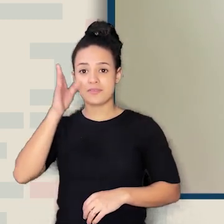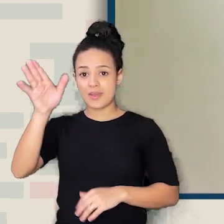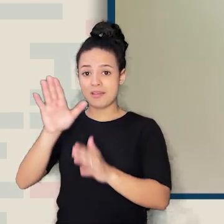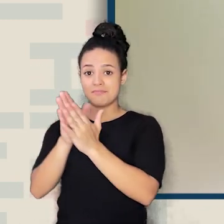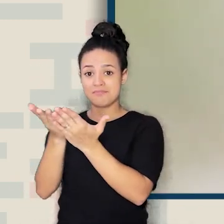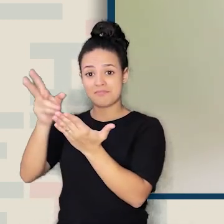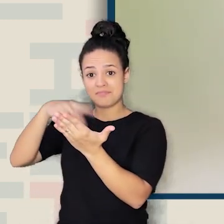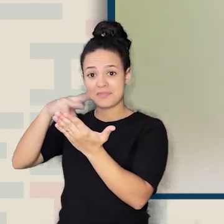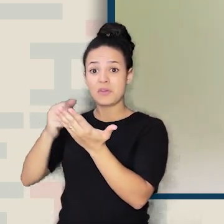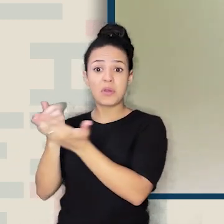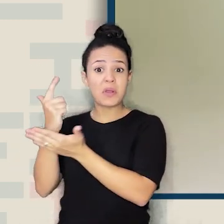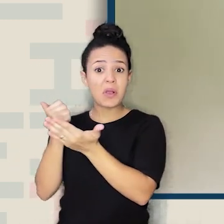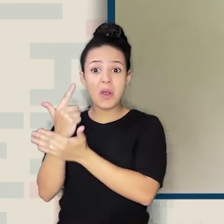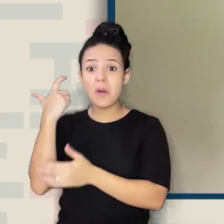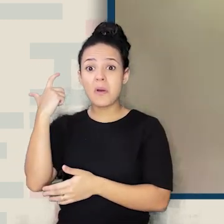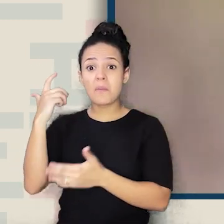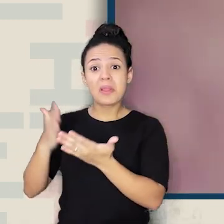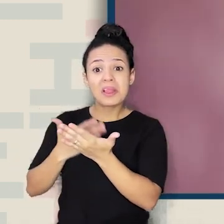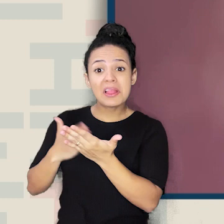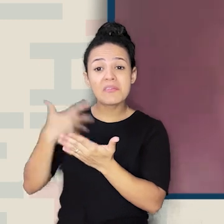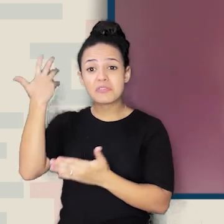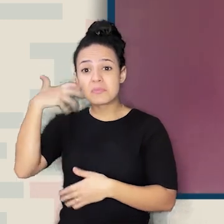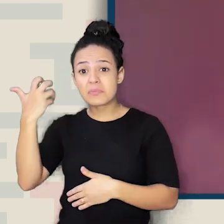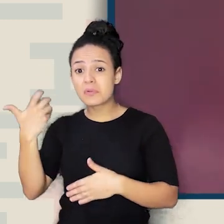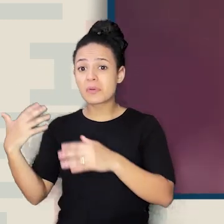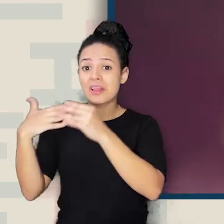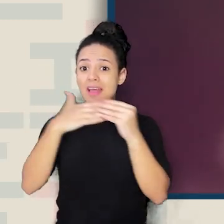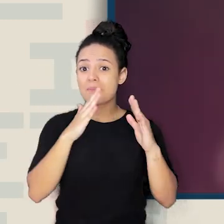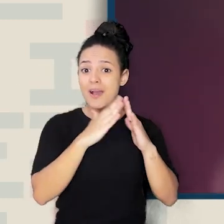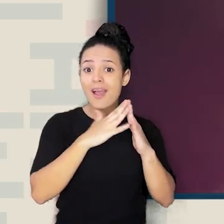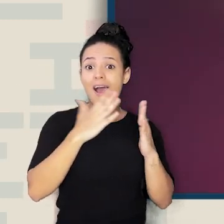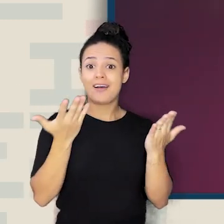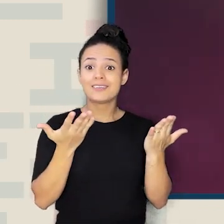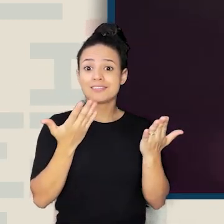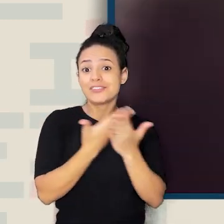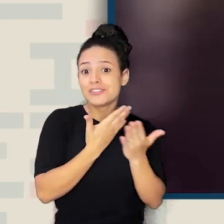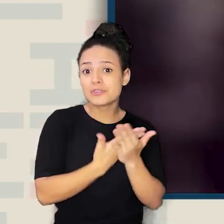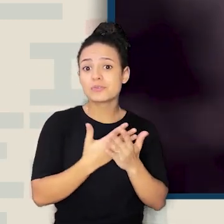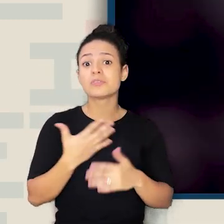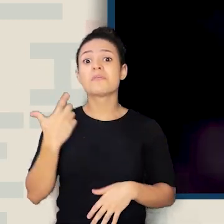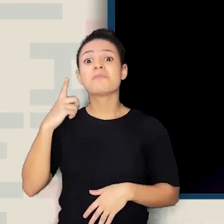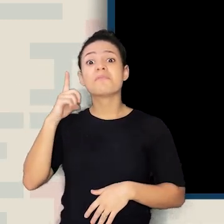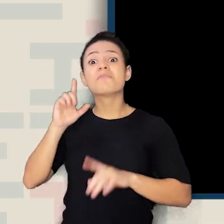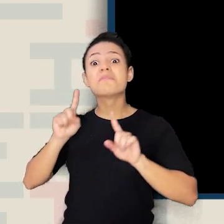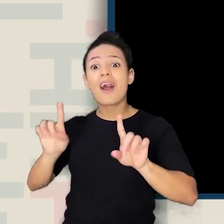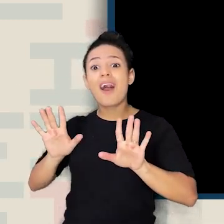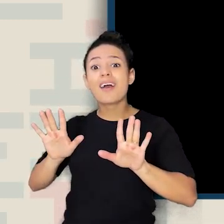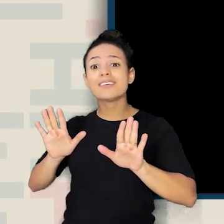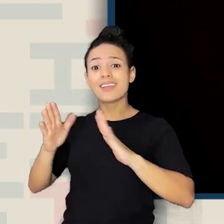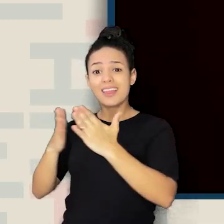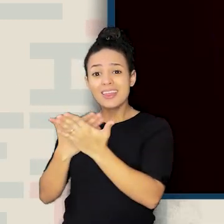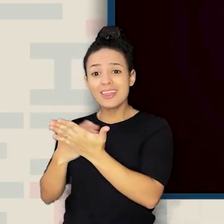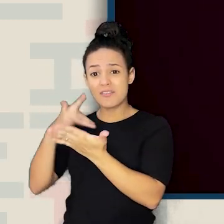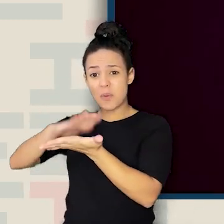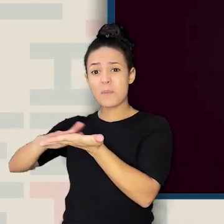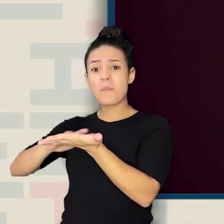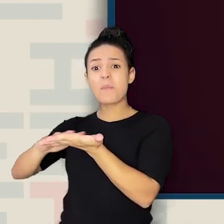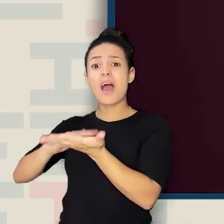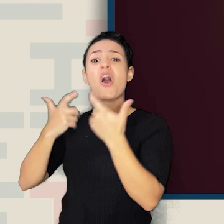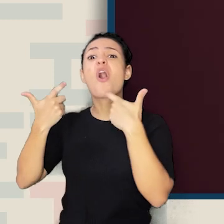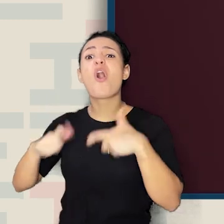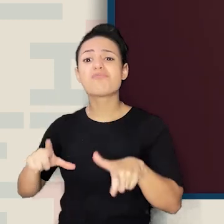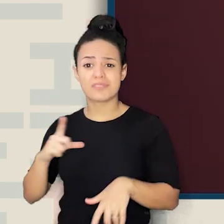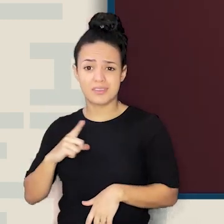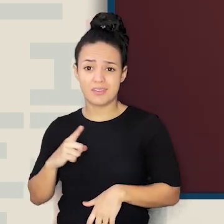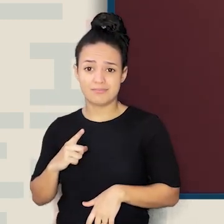Você vai na livraria lá, você compra seu livro de música, você vai estudar em casa. E o deficiente visual, onde é que ele vai comprar o livro em Braille? Onde é que existe esse